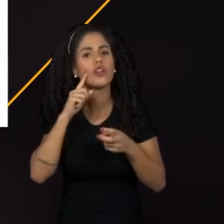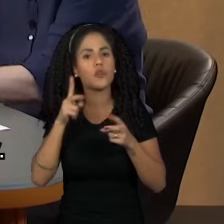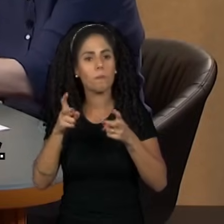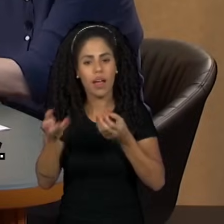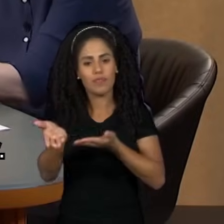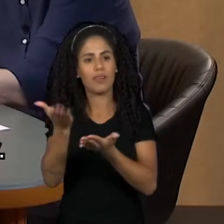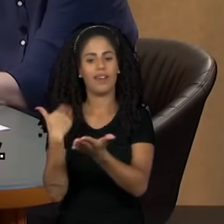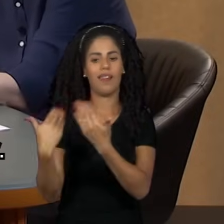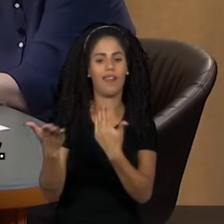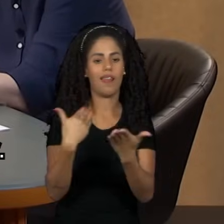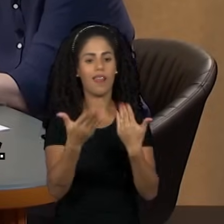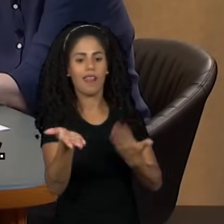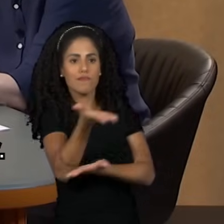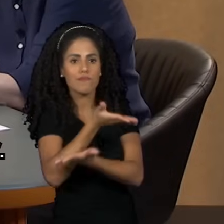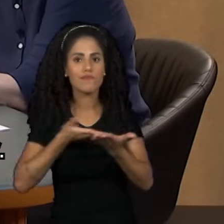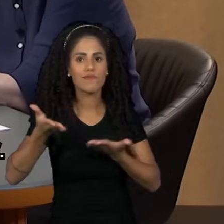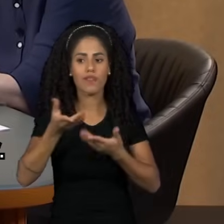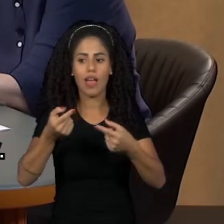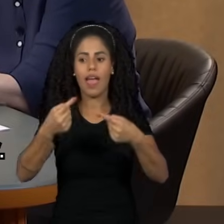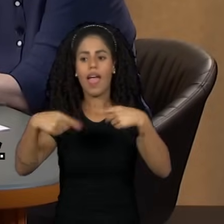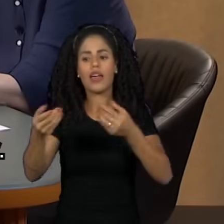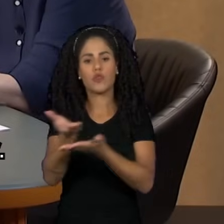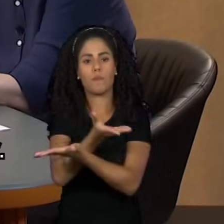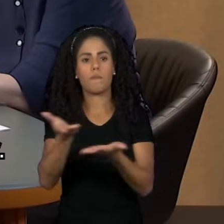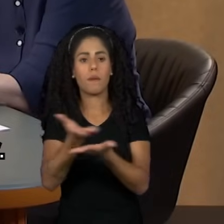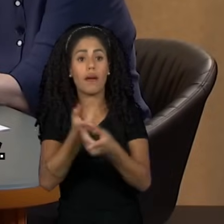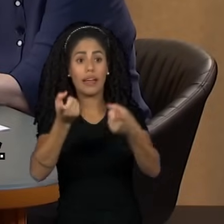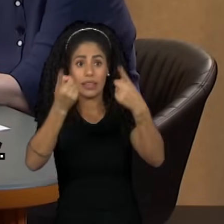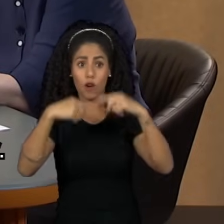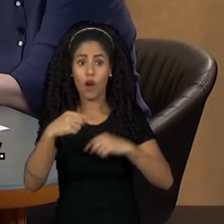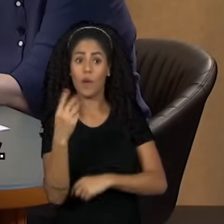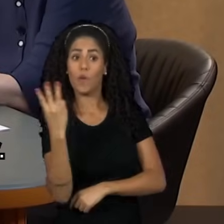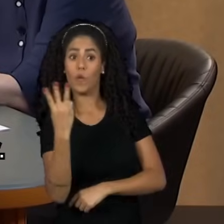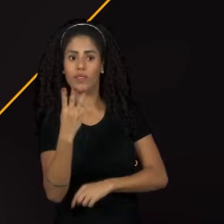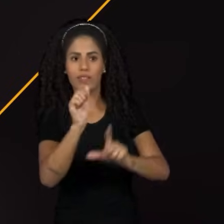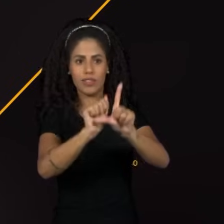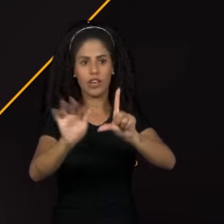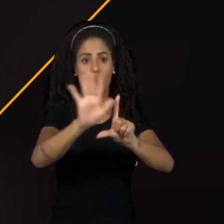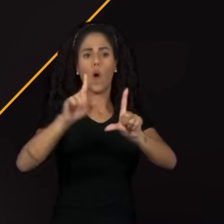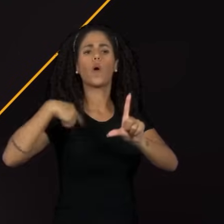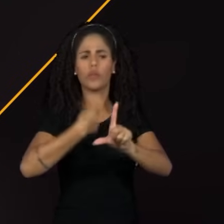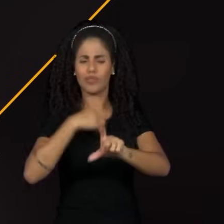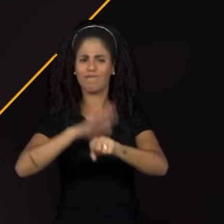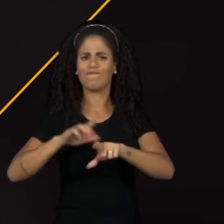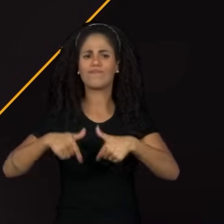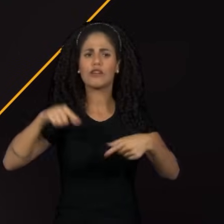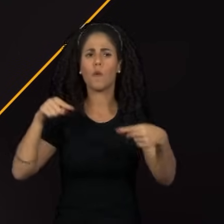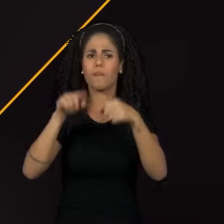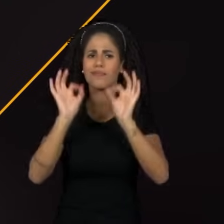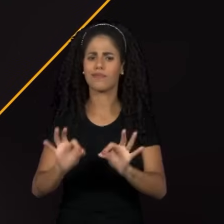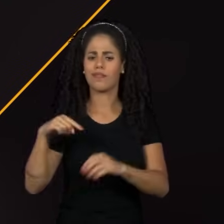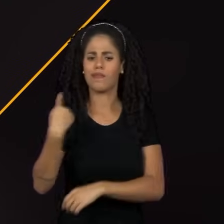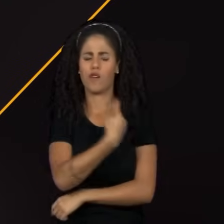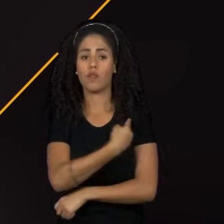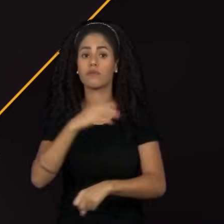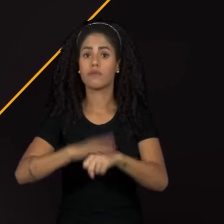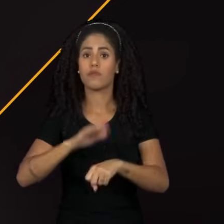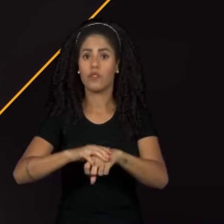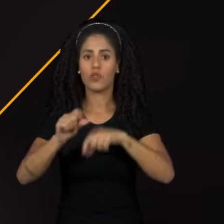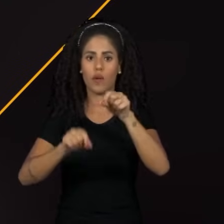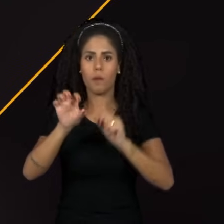diálogo. Este agora é o que a gente deveria fazer. Nós temos agora o ecossistema em